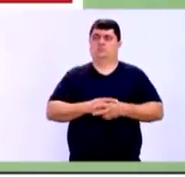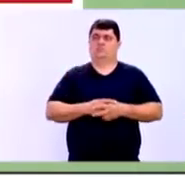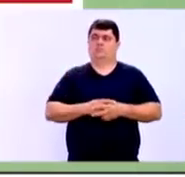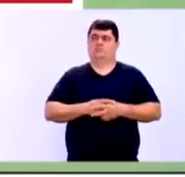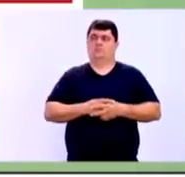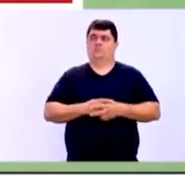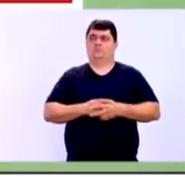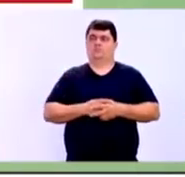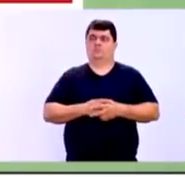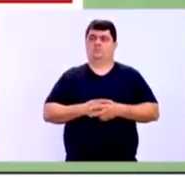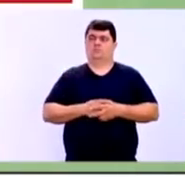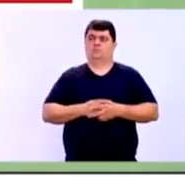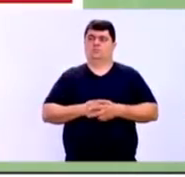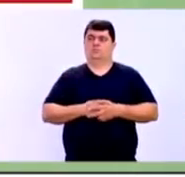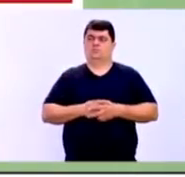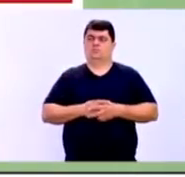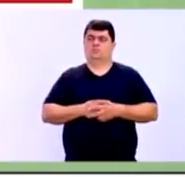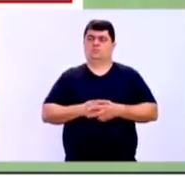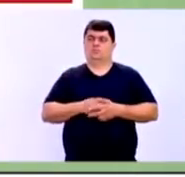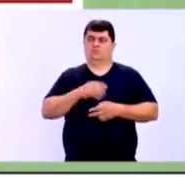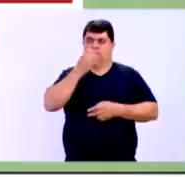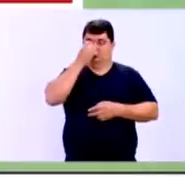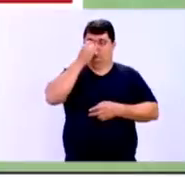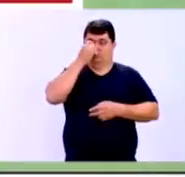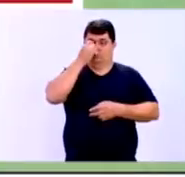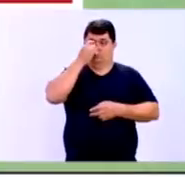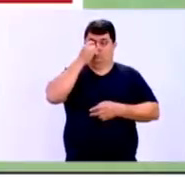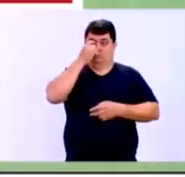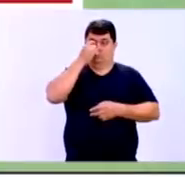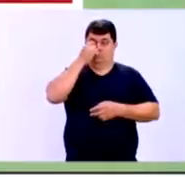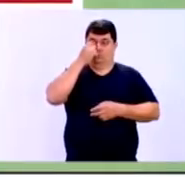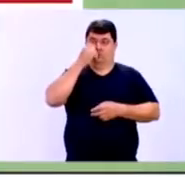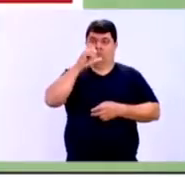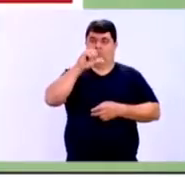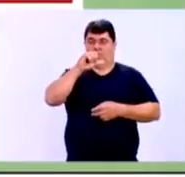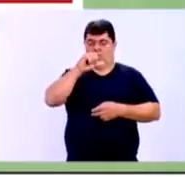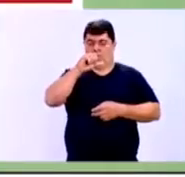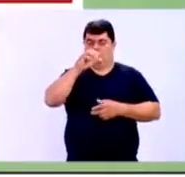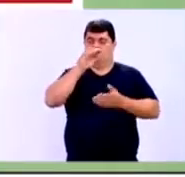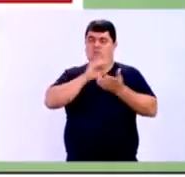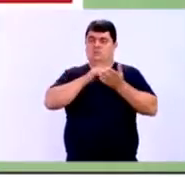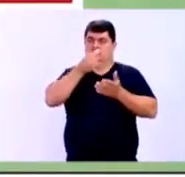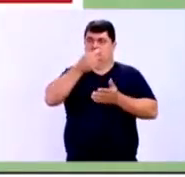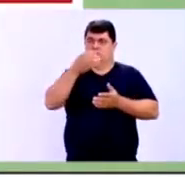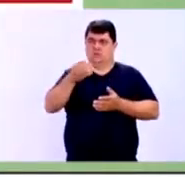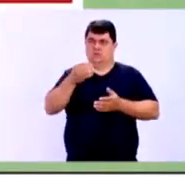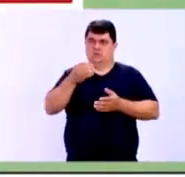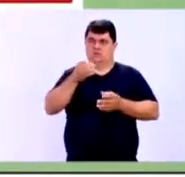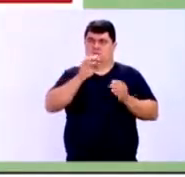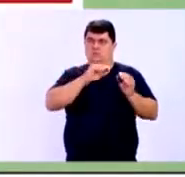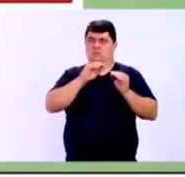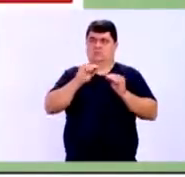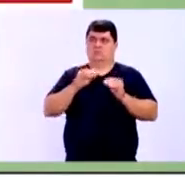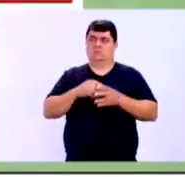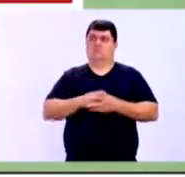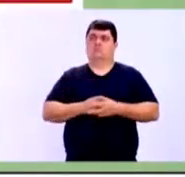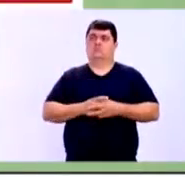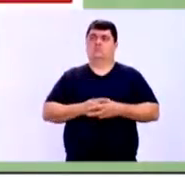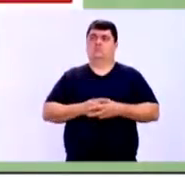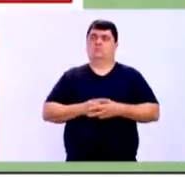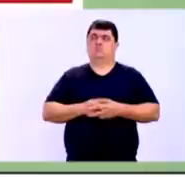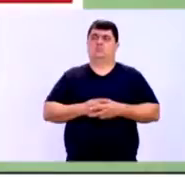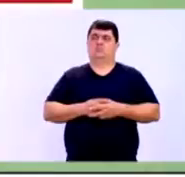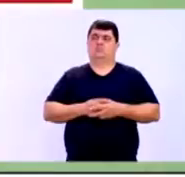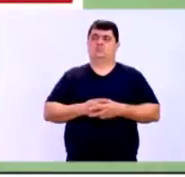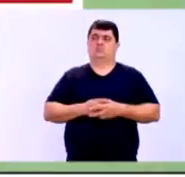saldo, certo? Valor total 8.000. Agora entrou 9, 60. E agora, professor? Não